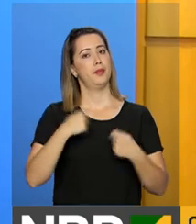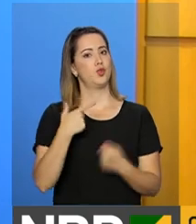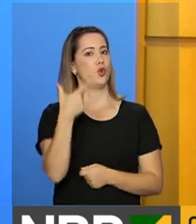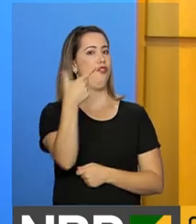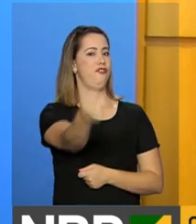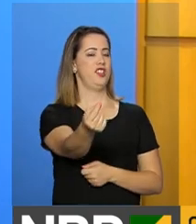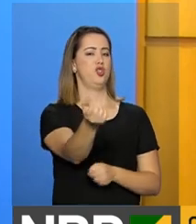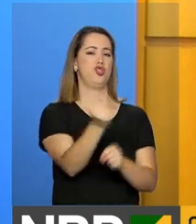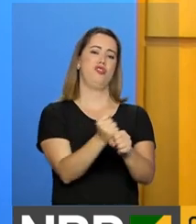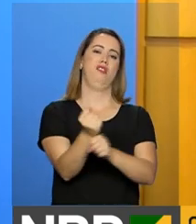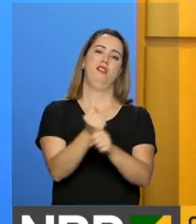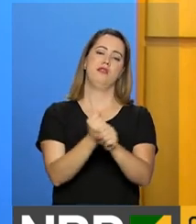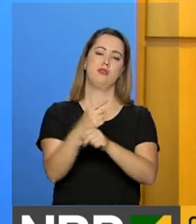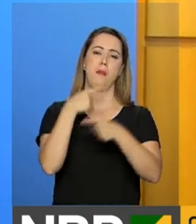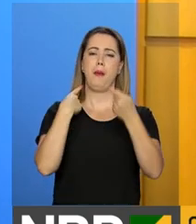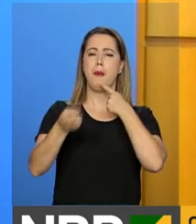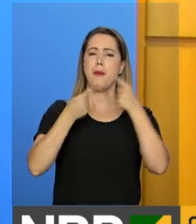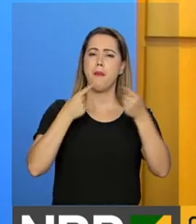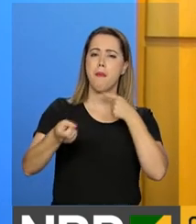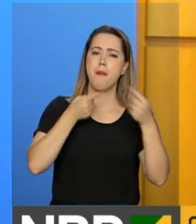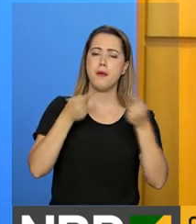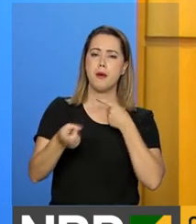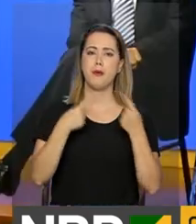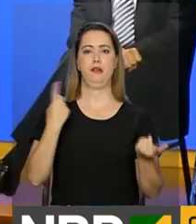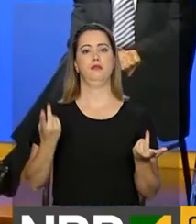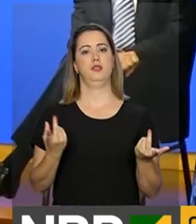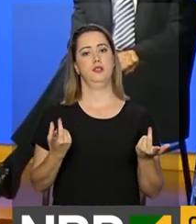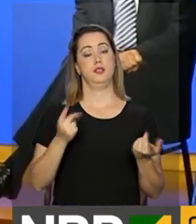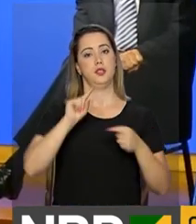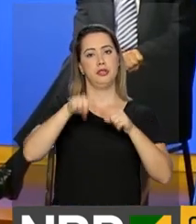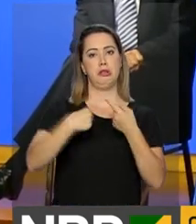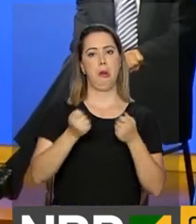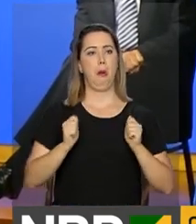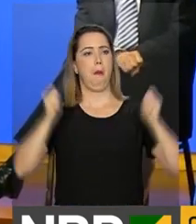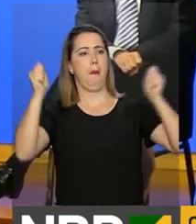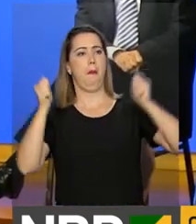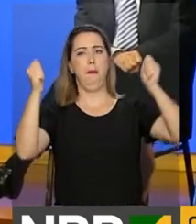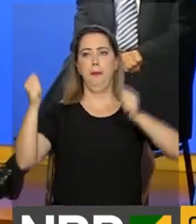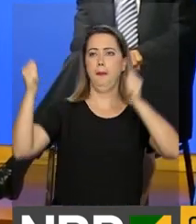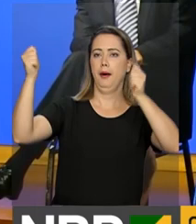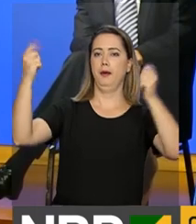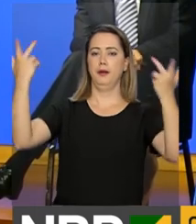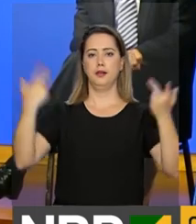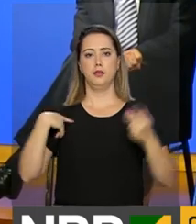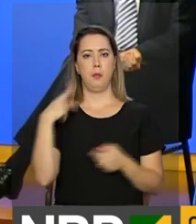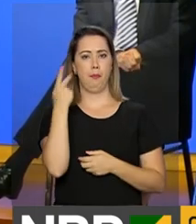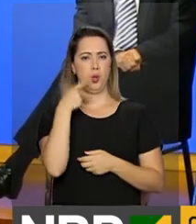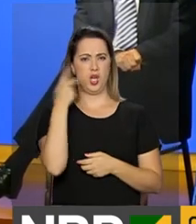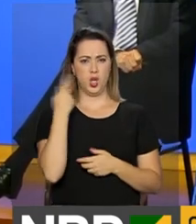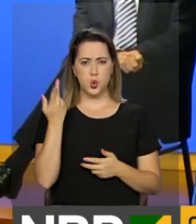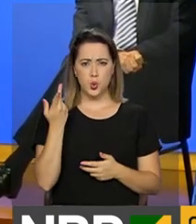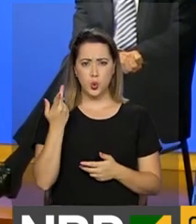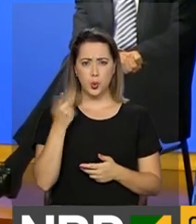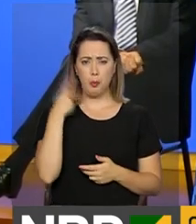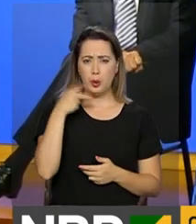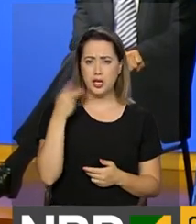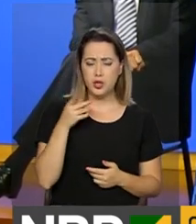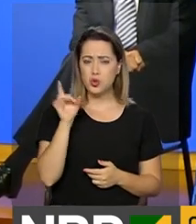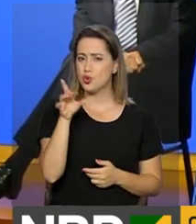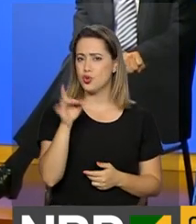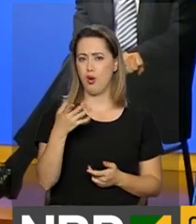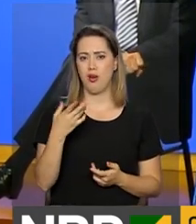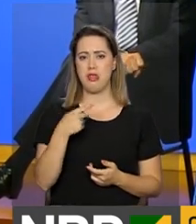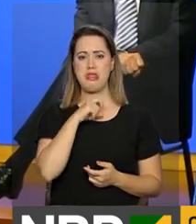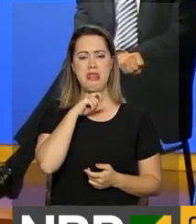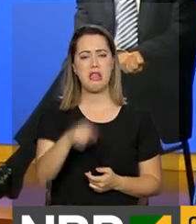de debates. Não é? E logo depois houve protestos, etc. Protesto de político, não protesto de conteúdo. Porque não vi ninguém